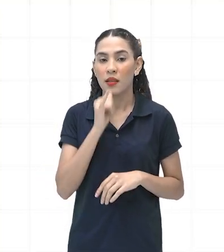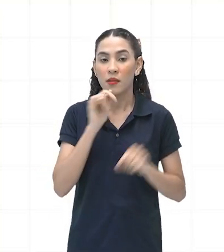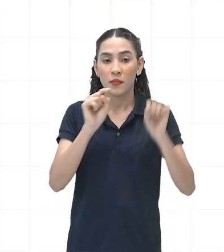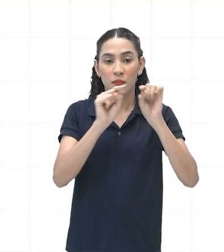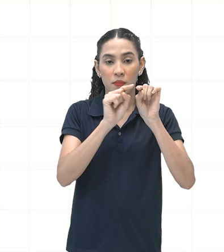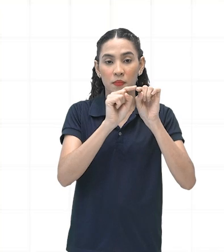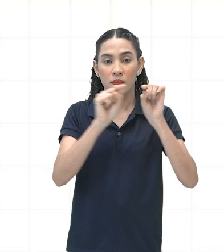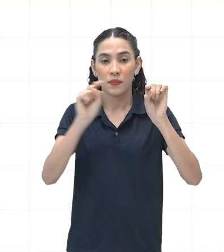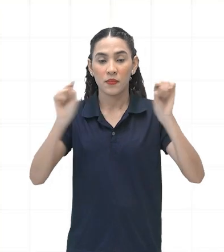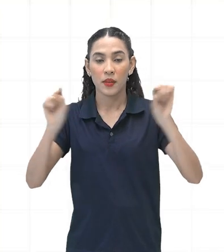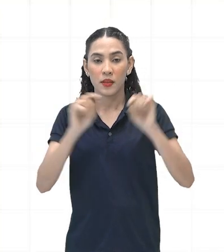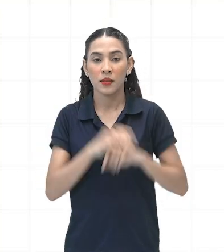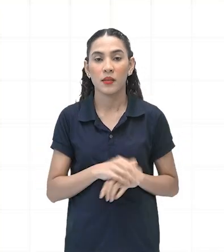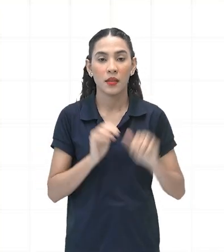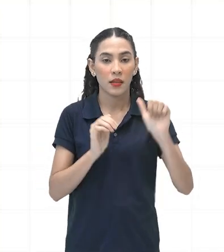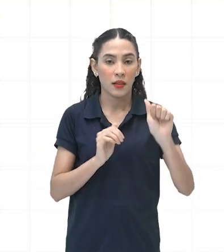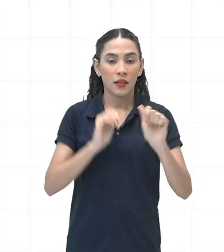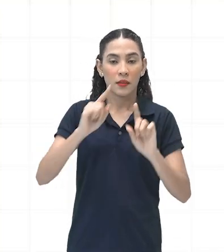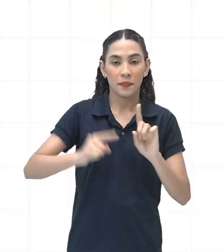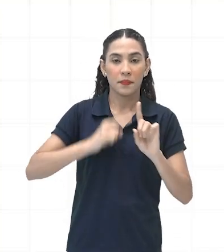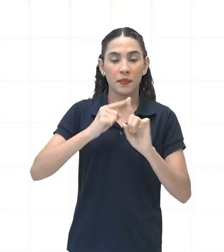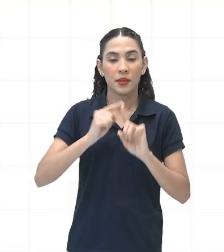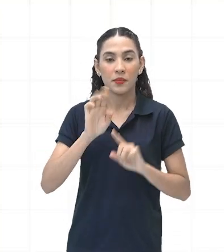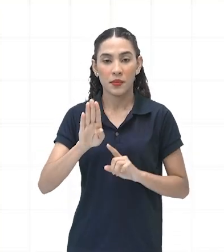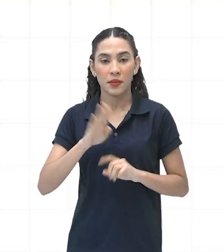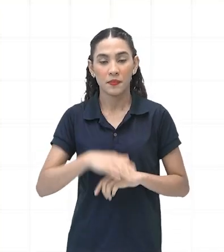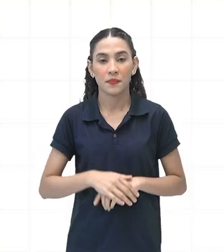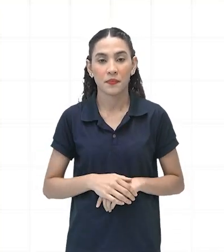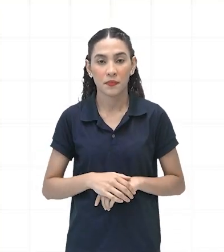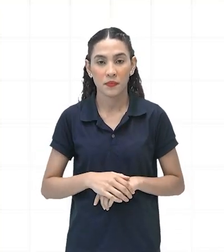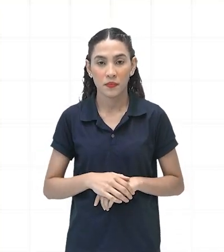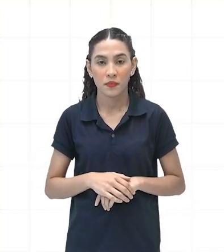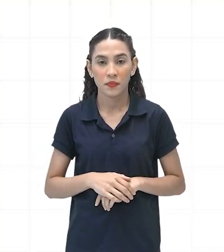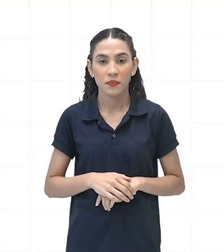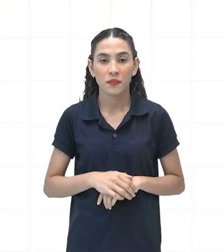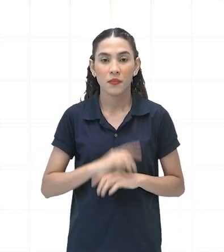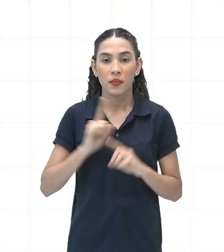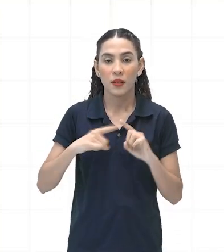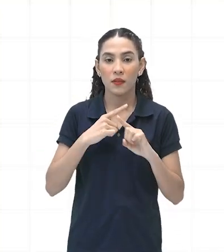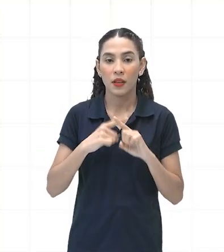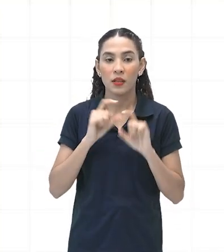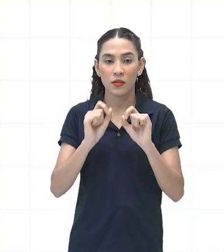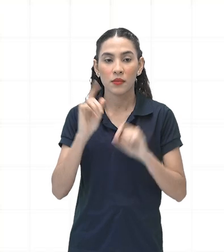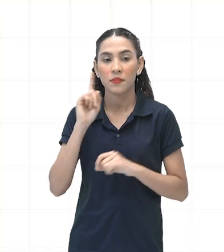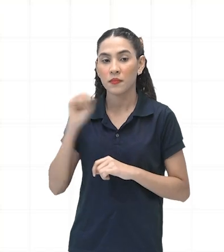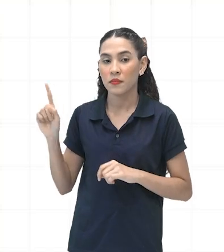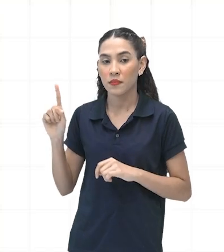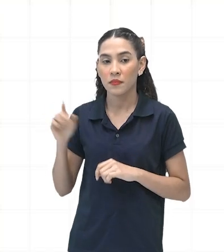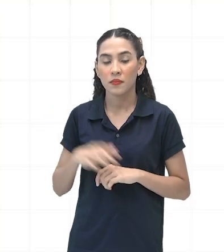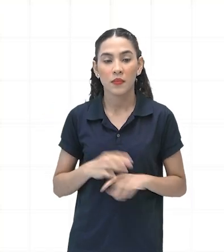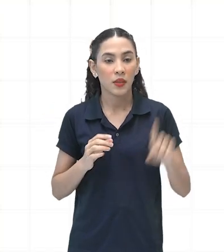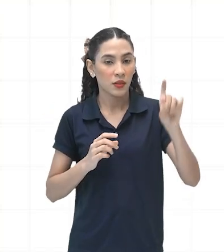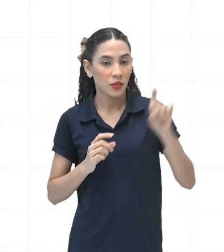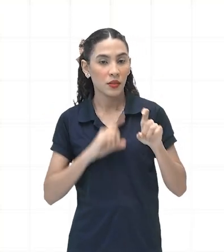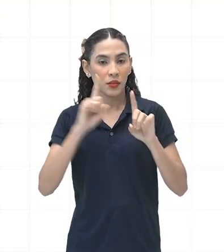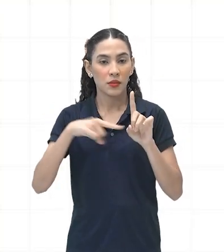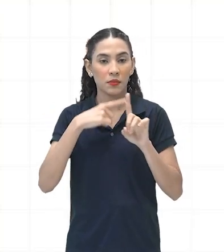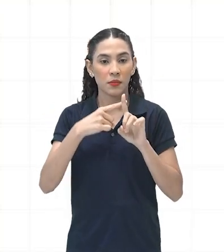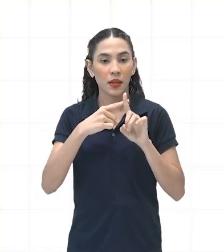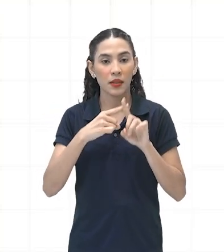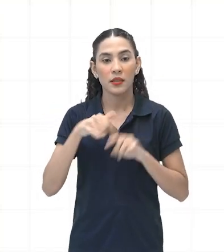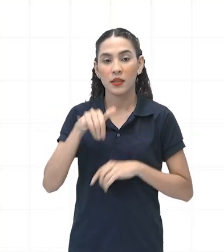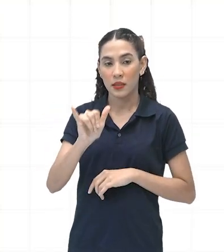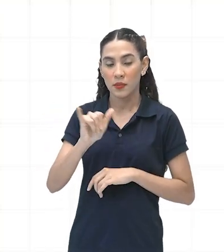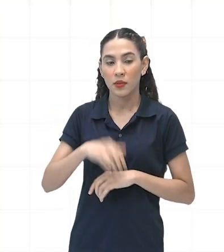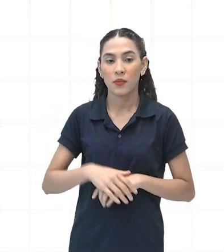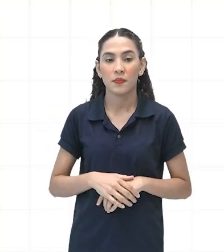mede A mais B, vezes esse lado, que mede X mais